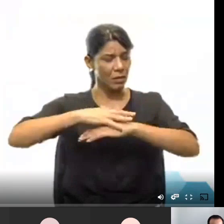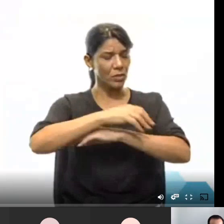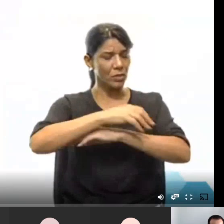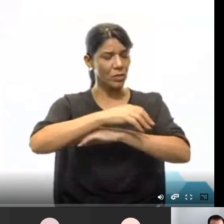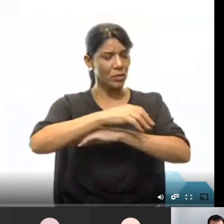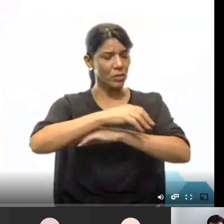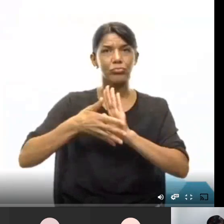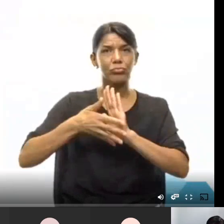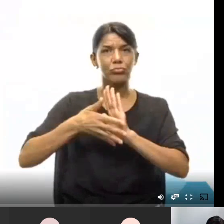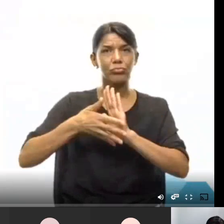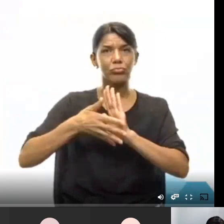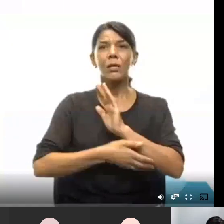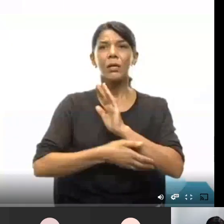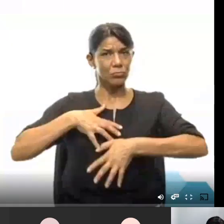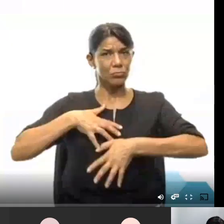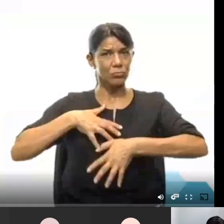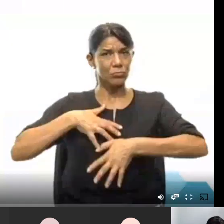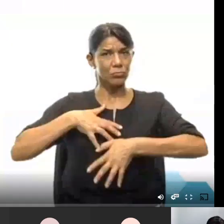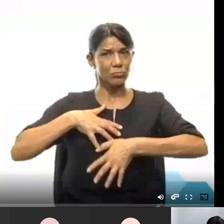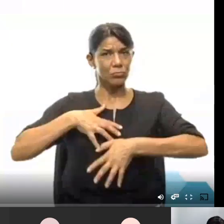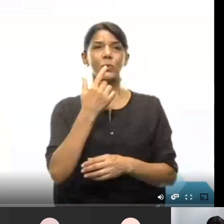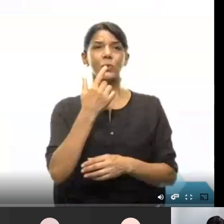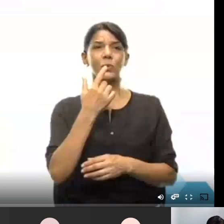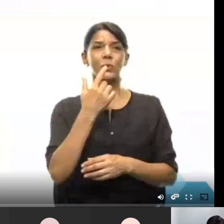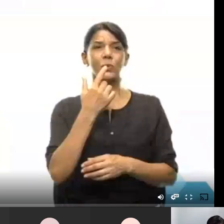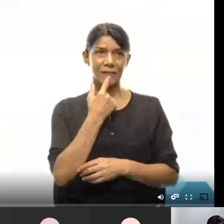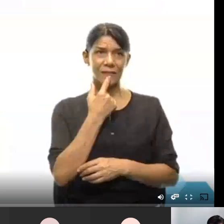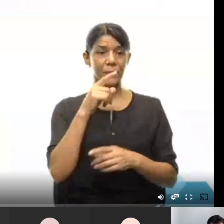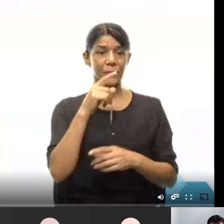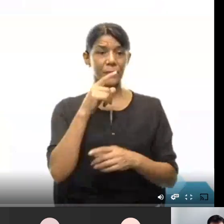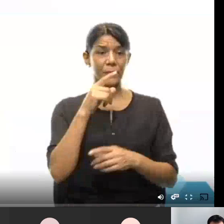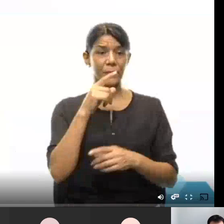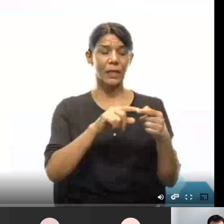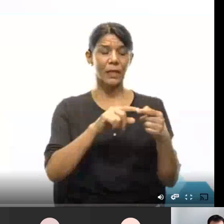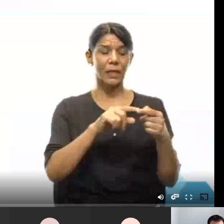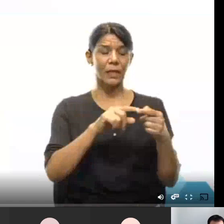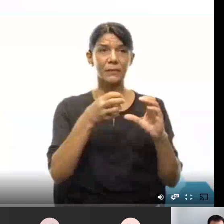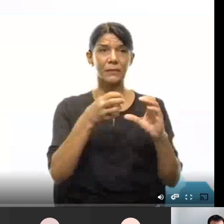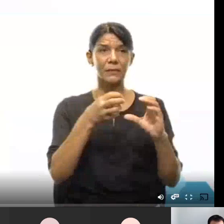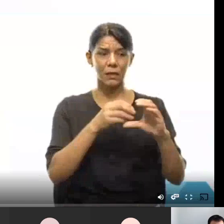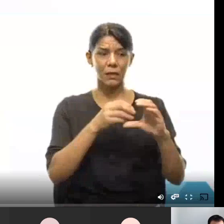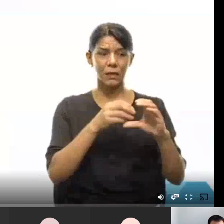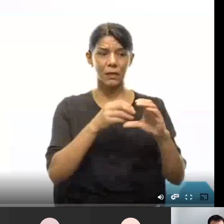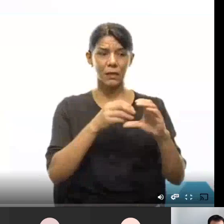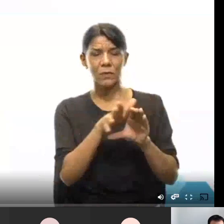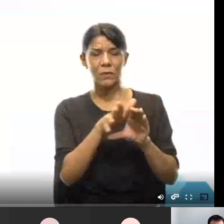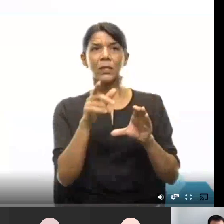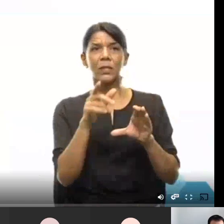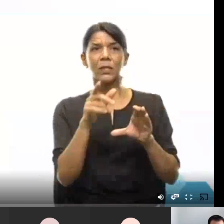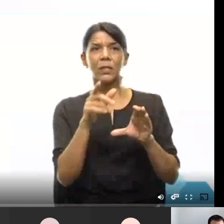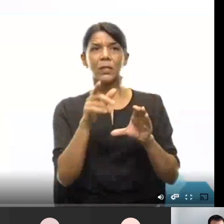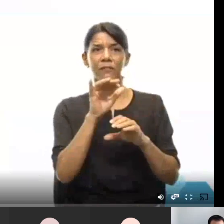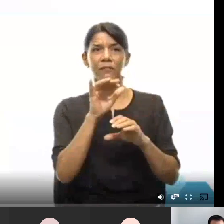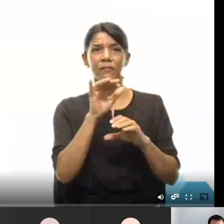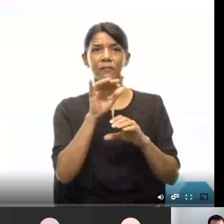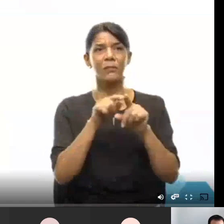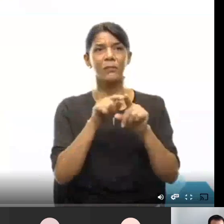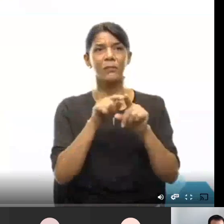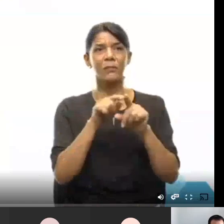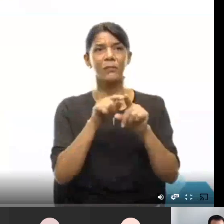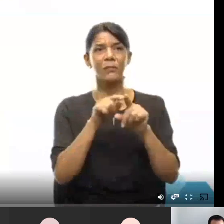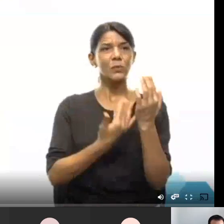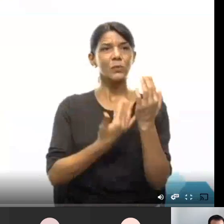Ainda, se a célula passa tanto pelos vasos linfáticos quanto pelos vasos sanguíneos, o sistema imune